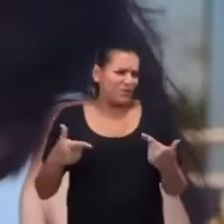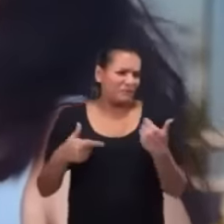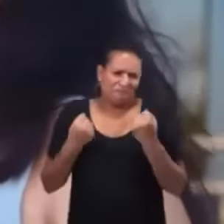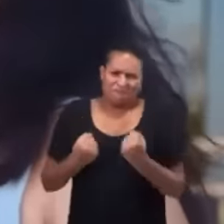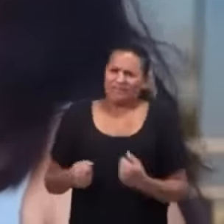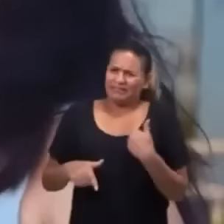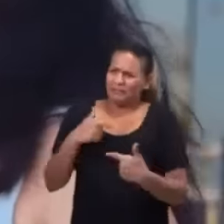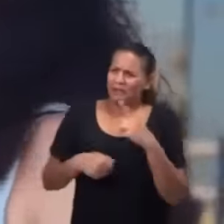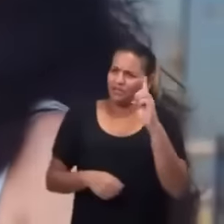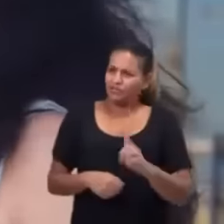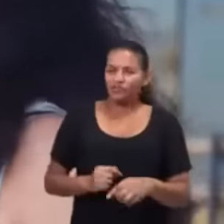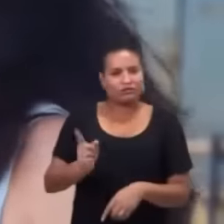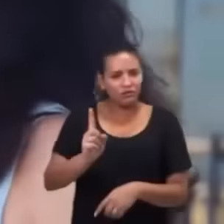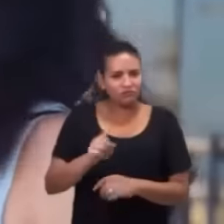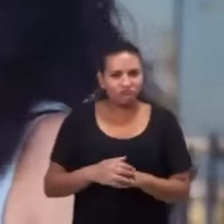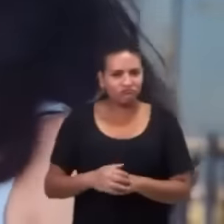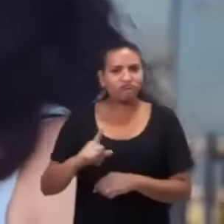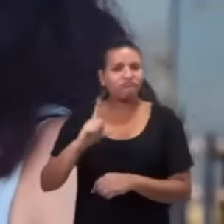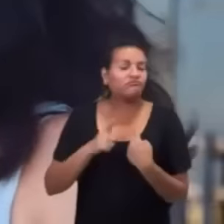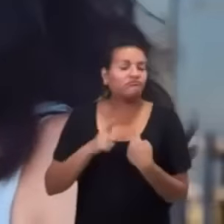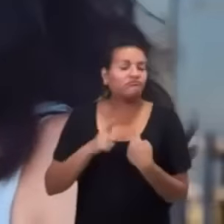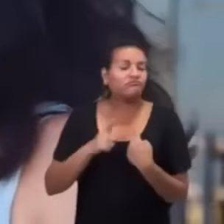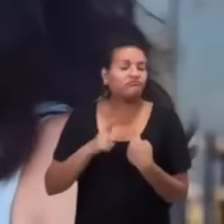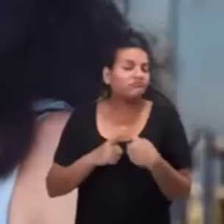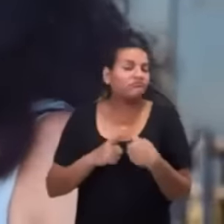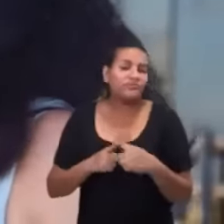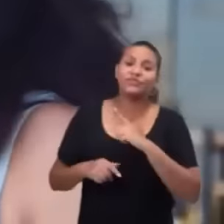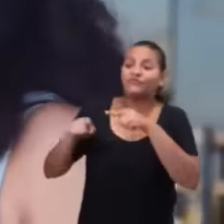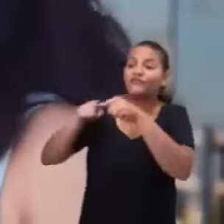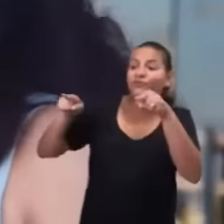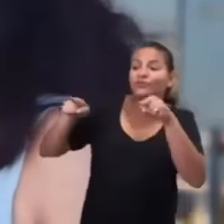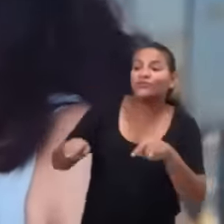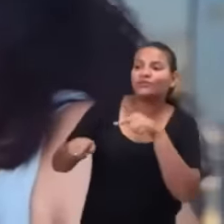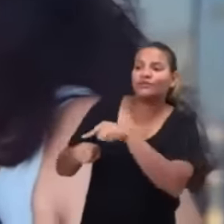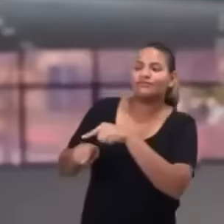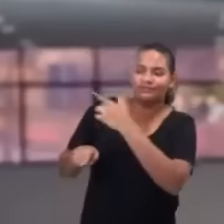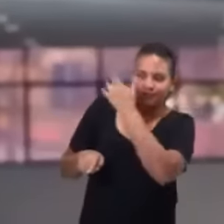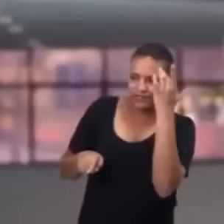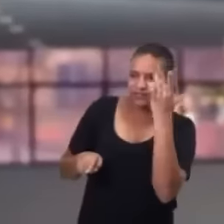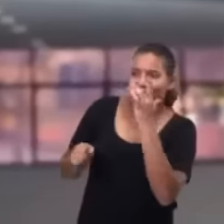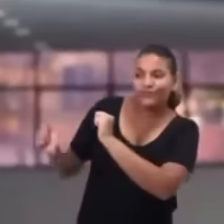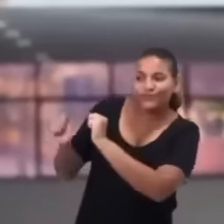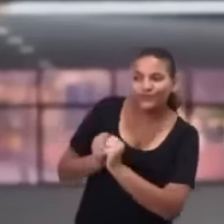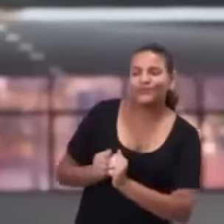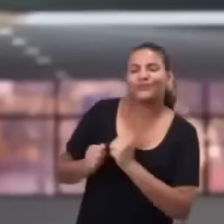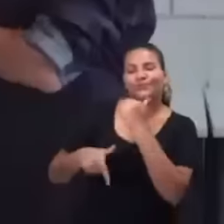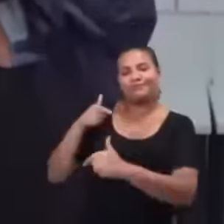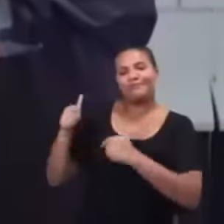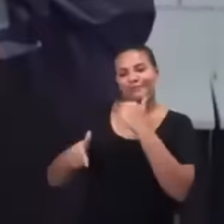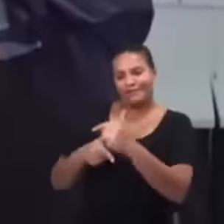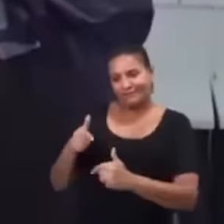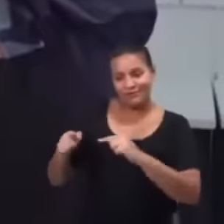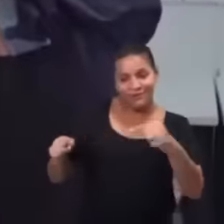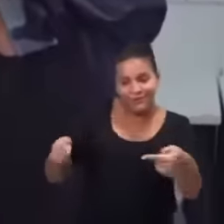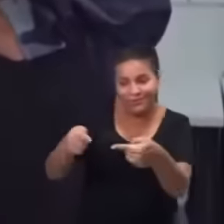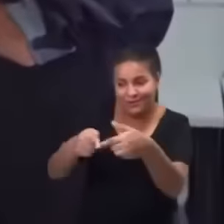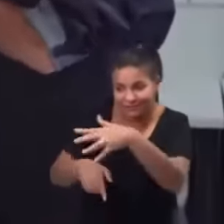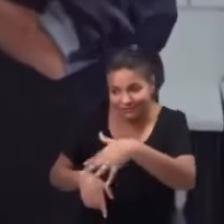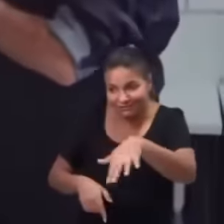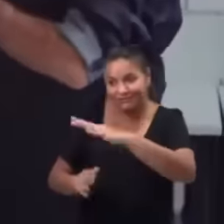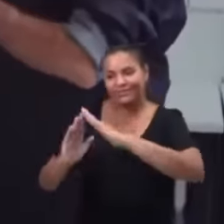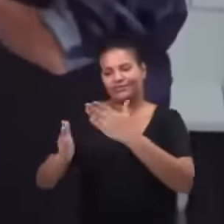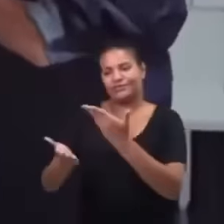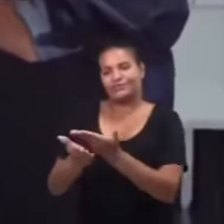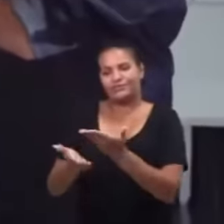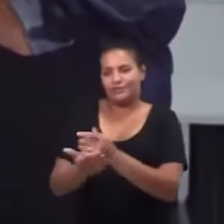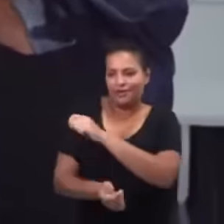não. Ele tem uma quantidade de funcionários proporcional ao número de alunos. Ao ser nomeado diretor, ele